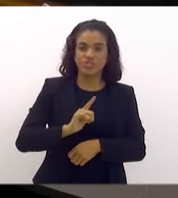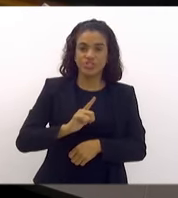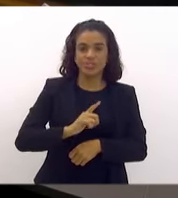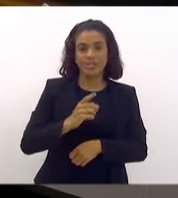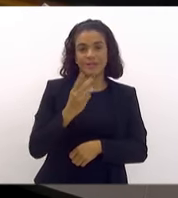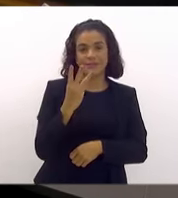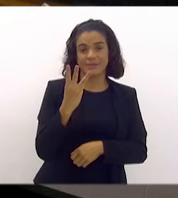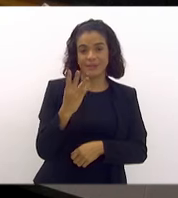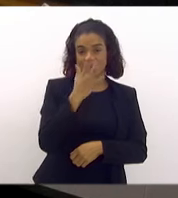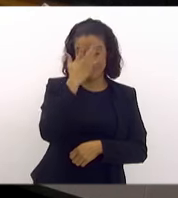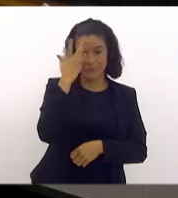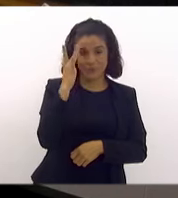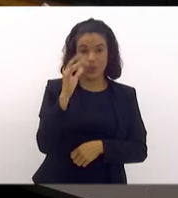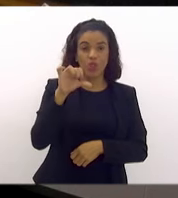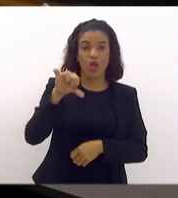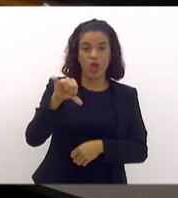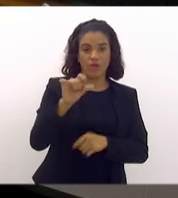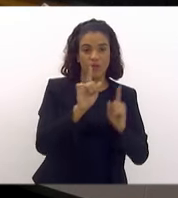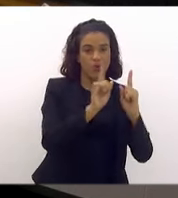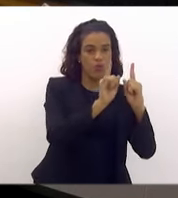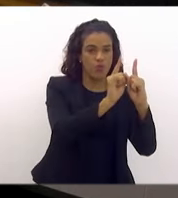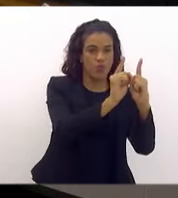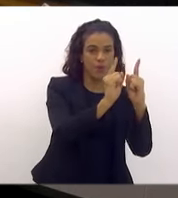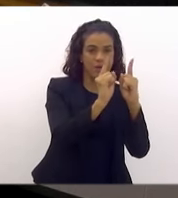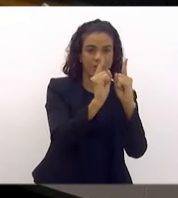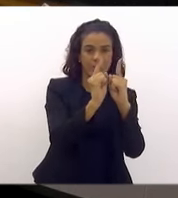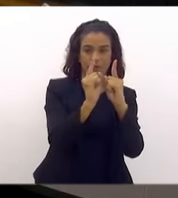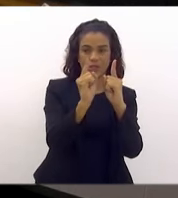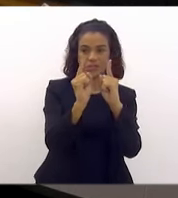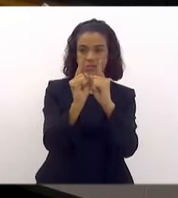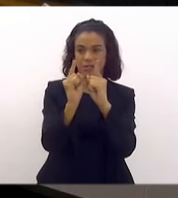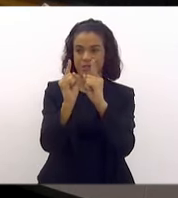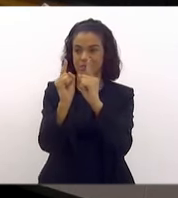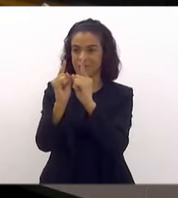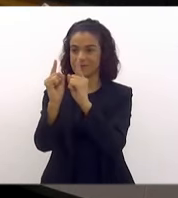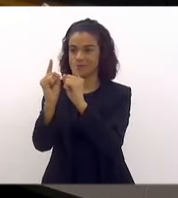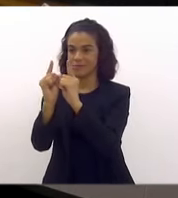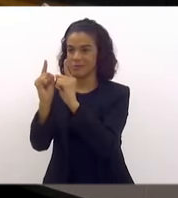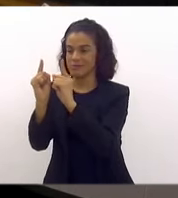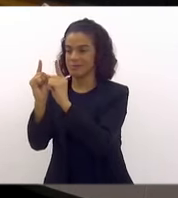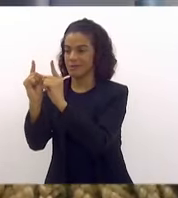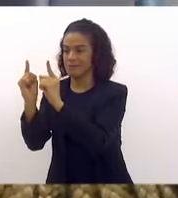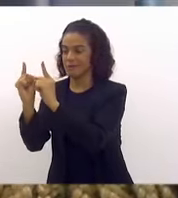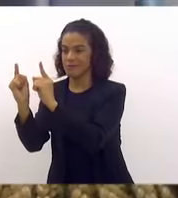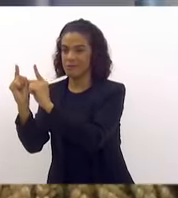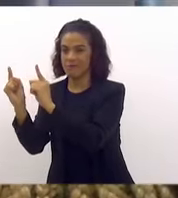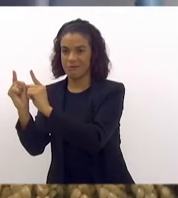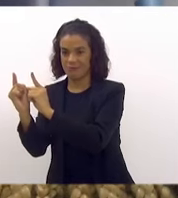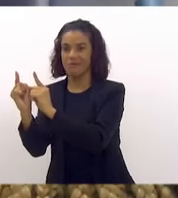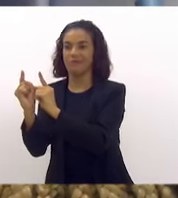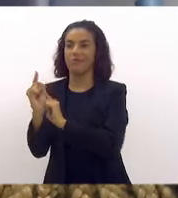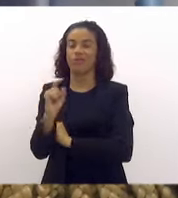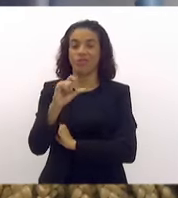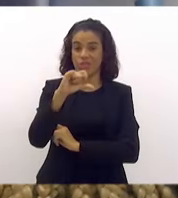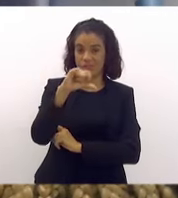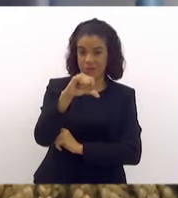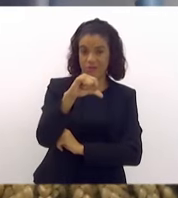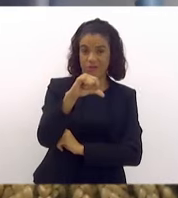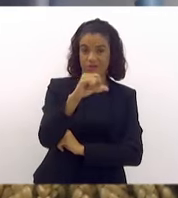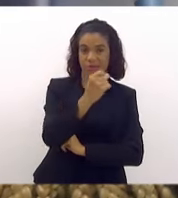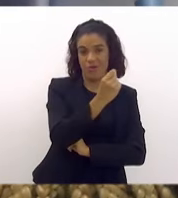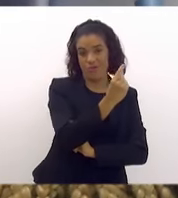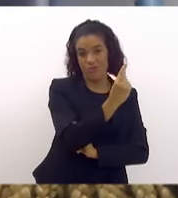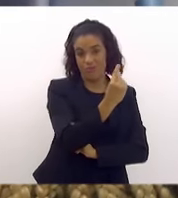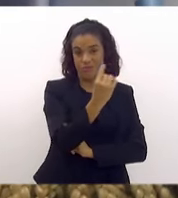em eram nove pessoas no total naquela naquela quase uma folha de ofício né eram